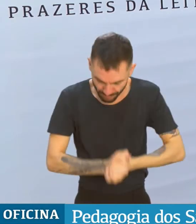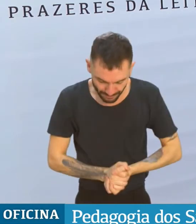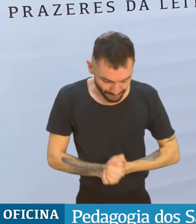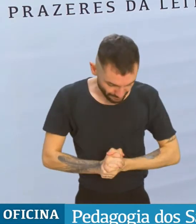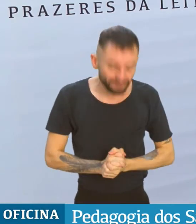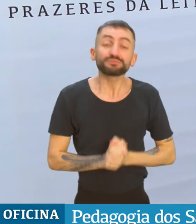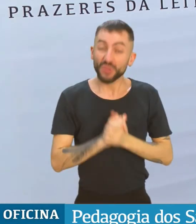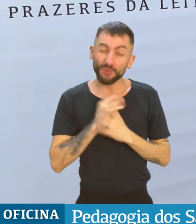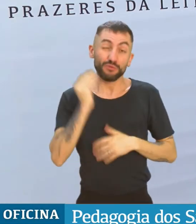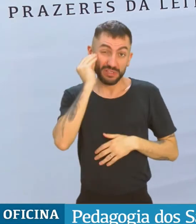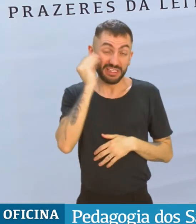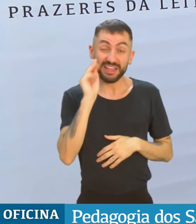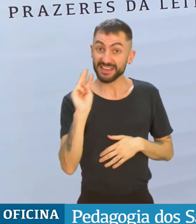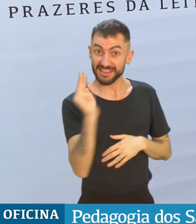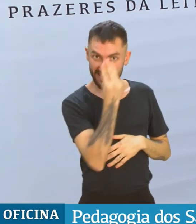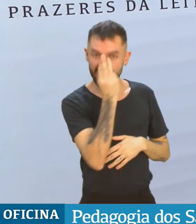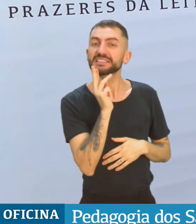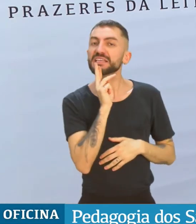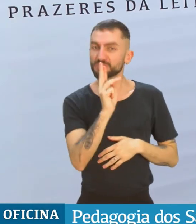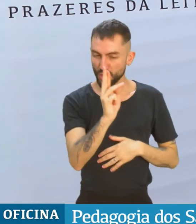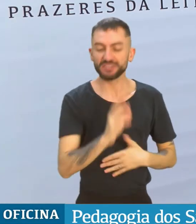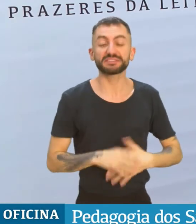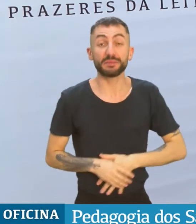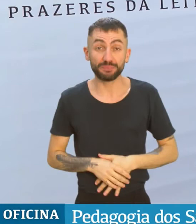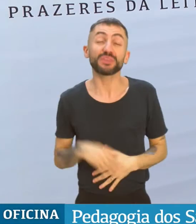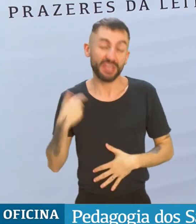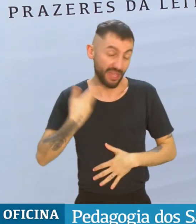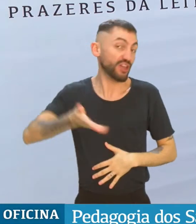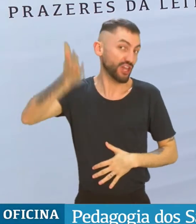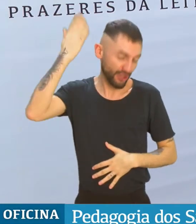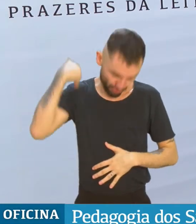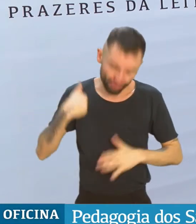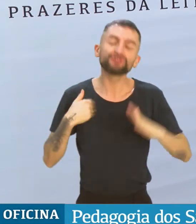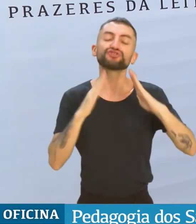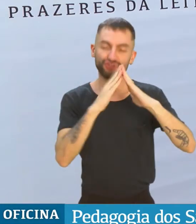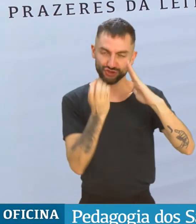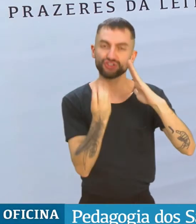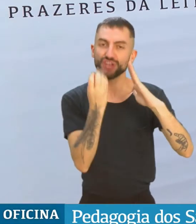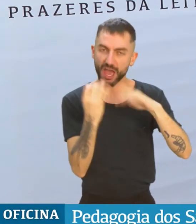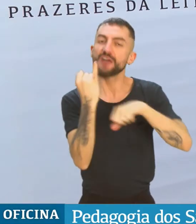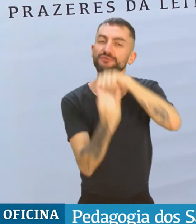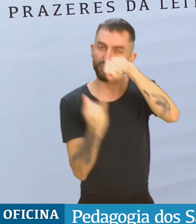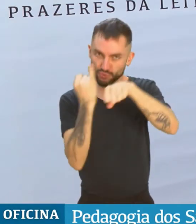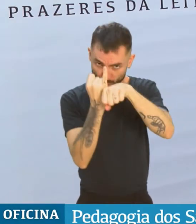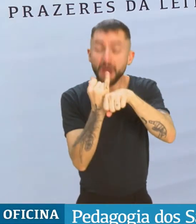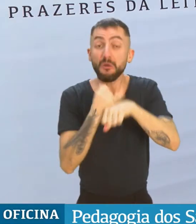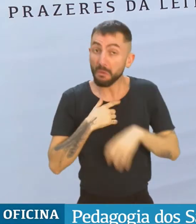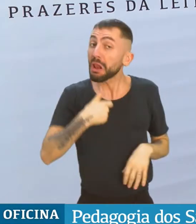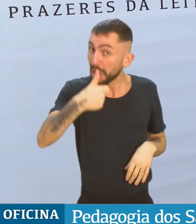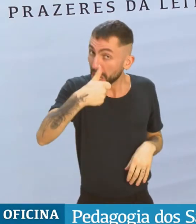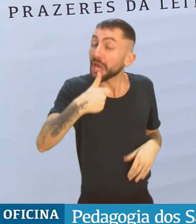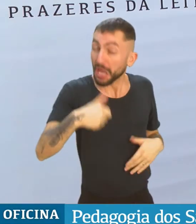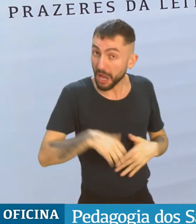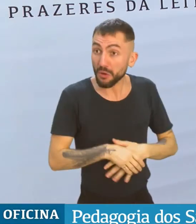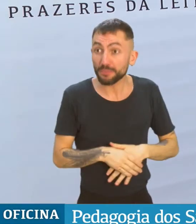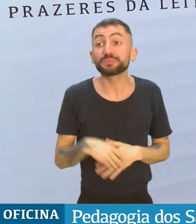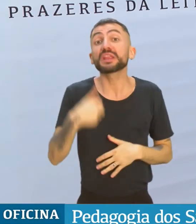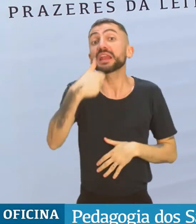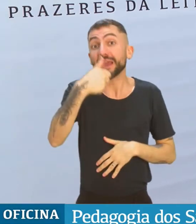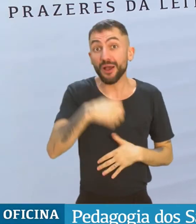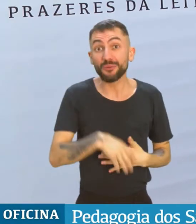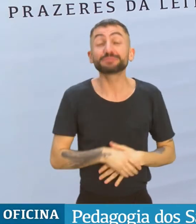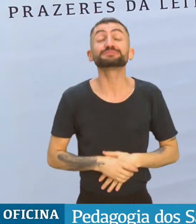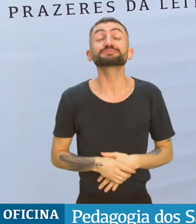aí. Já fiz sarau virtual e foi legal. Se